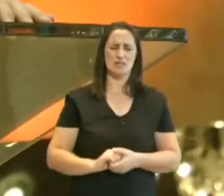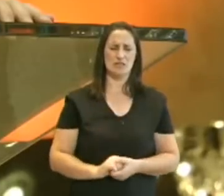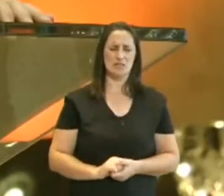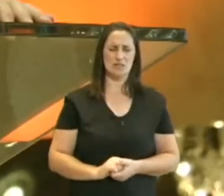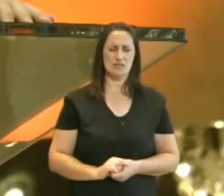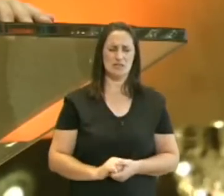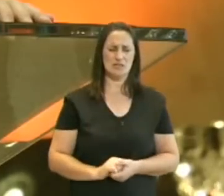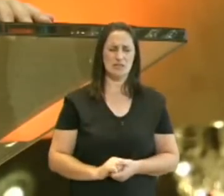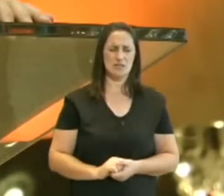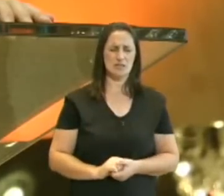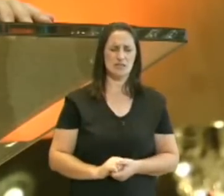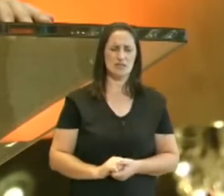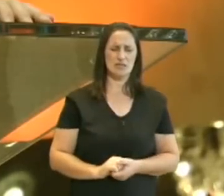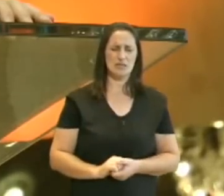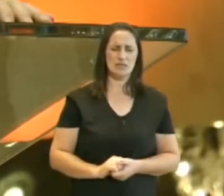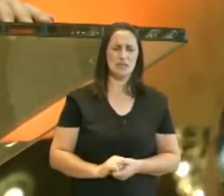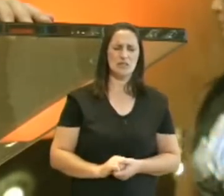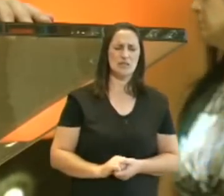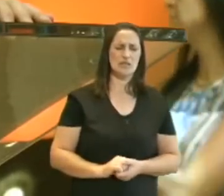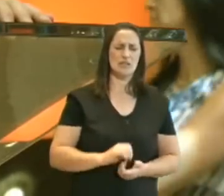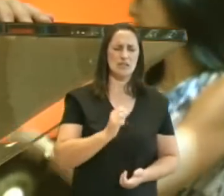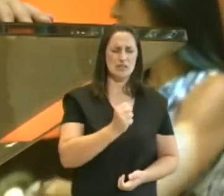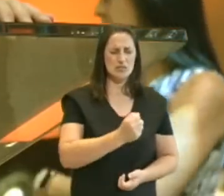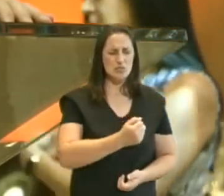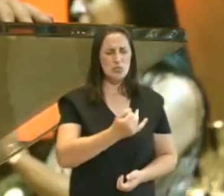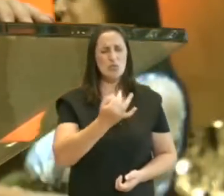na jornada, Senhor, do desânimo,